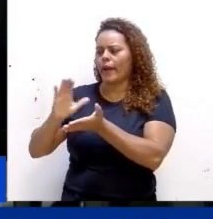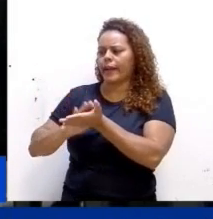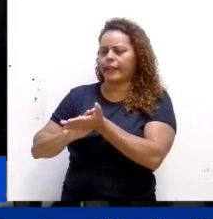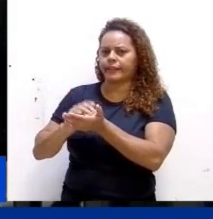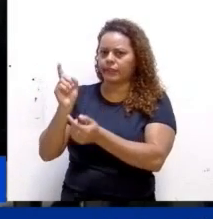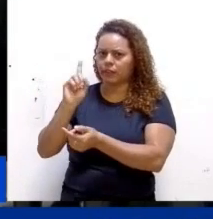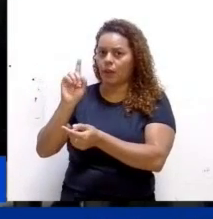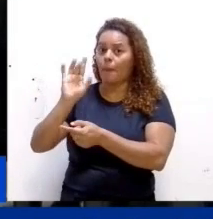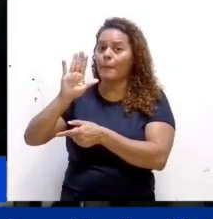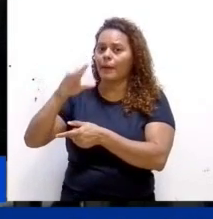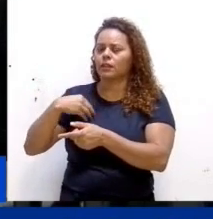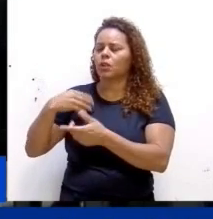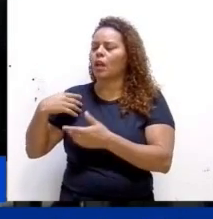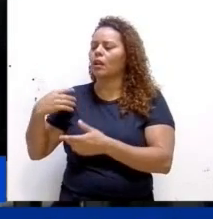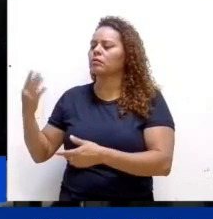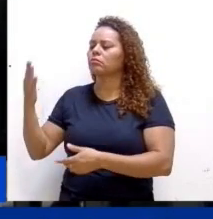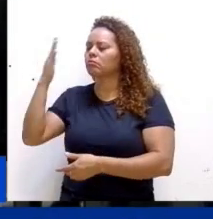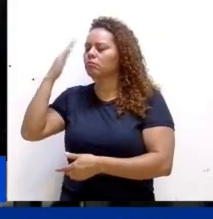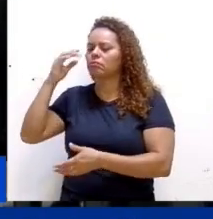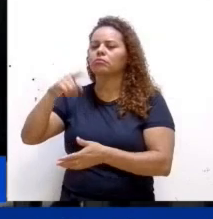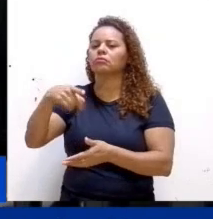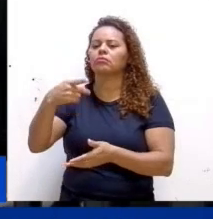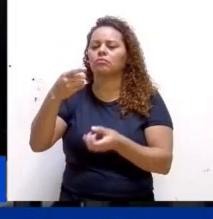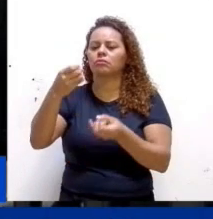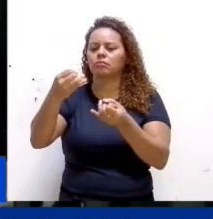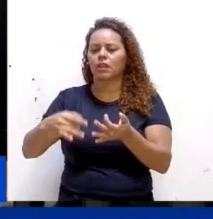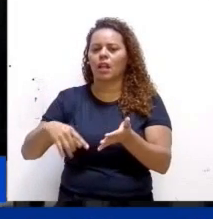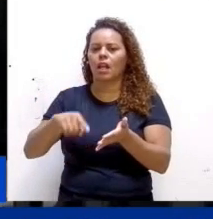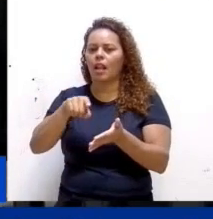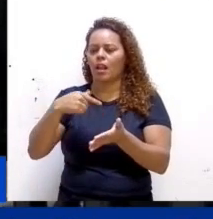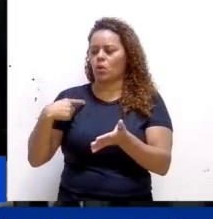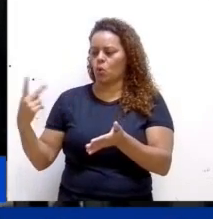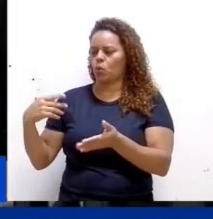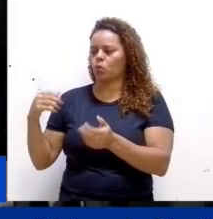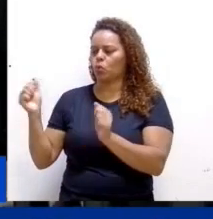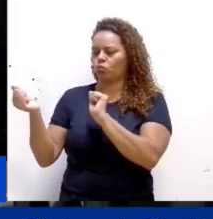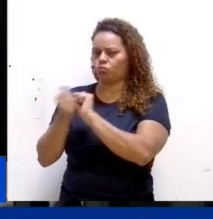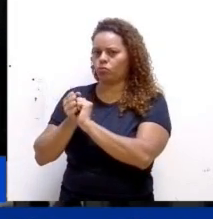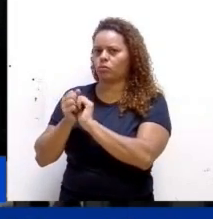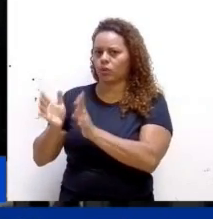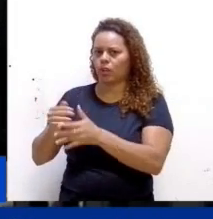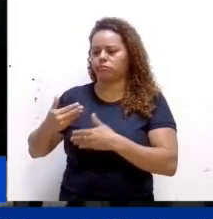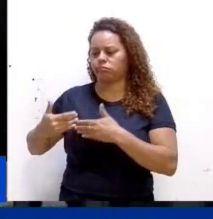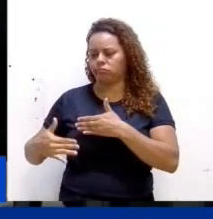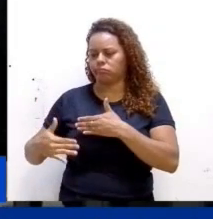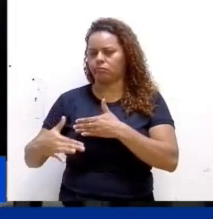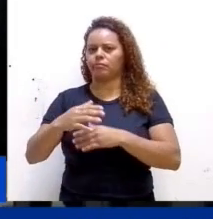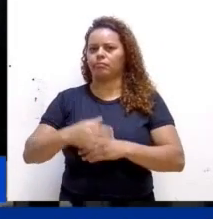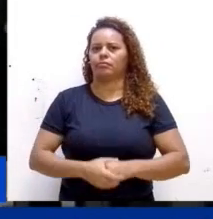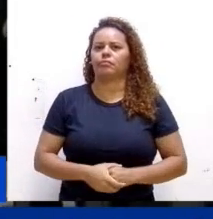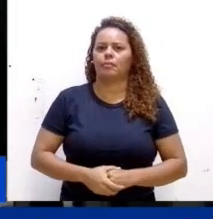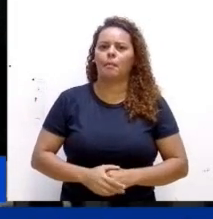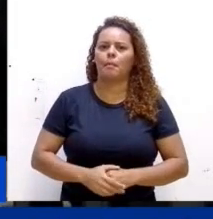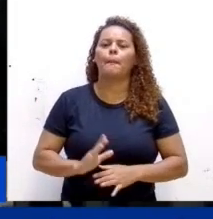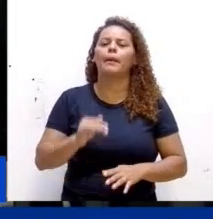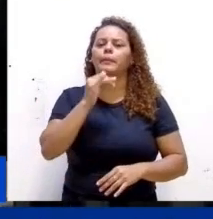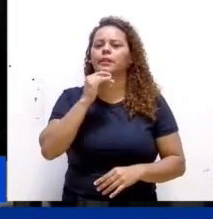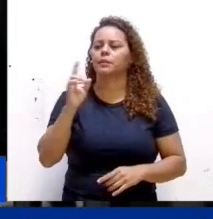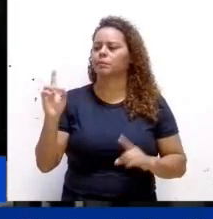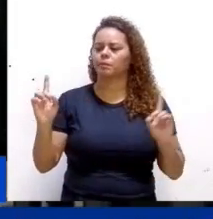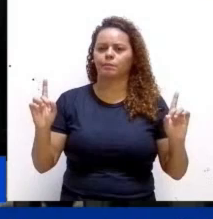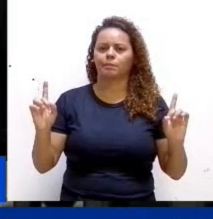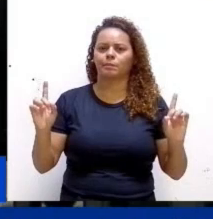Quais são os direitos que as pessoas que têm uma união estável possuem? Praticamente os mesmos direitos que as pessoas